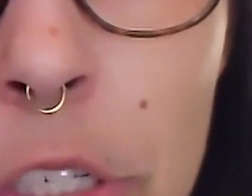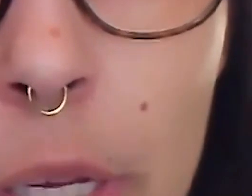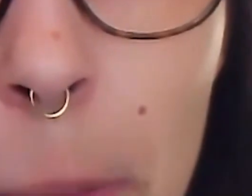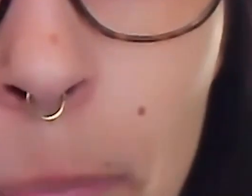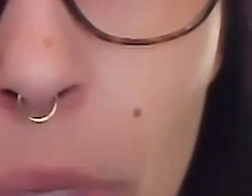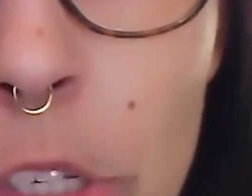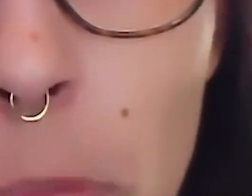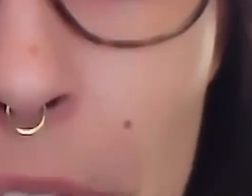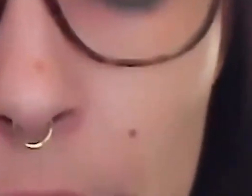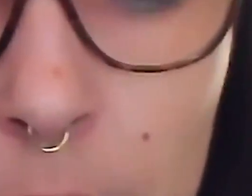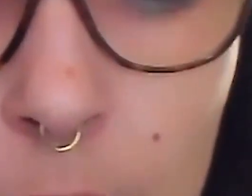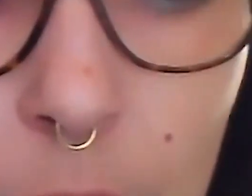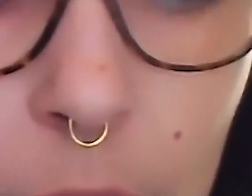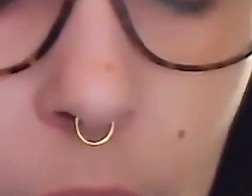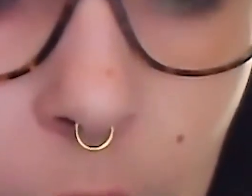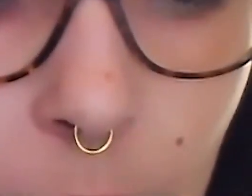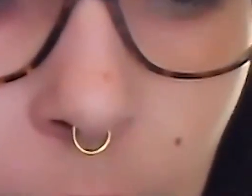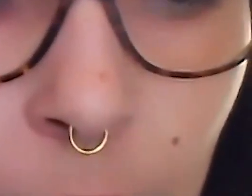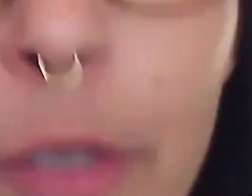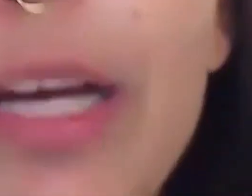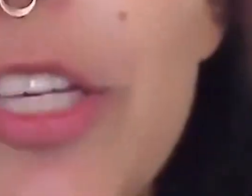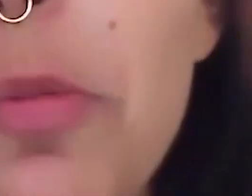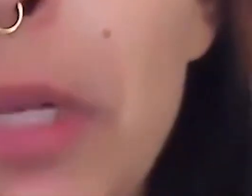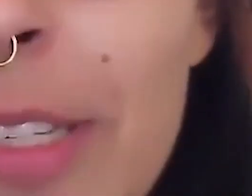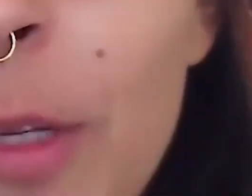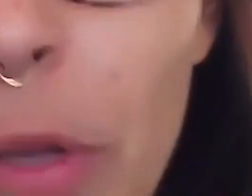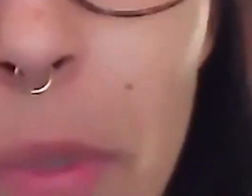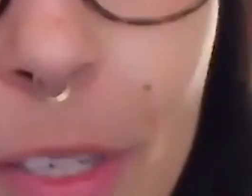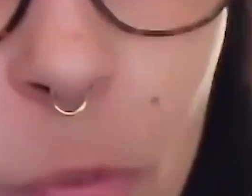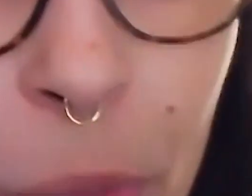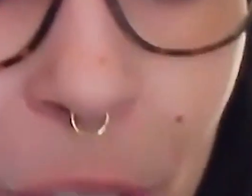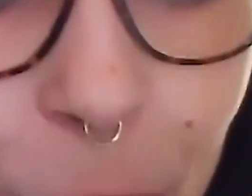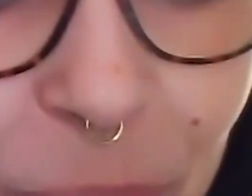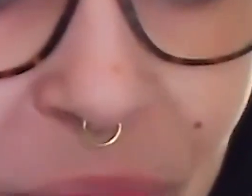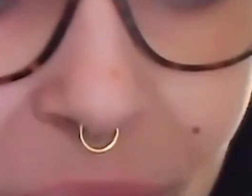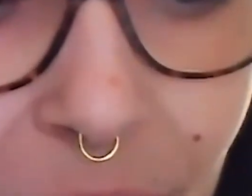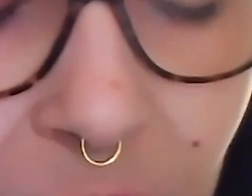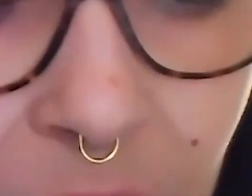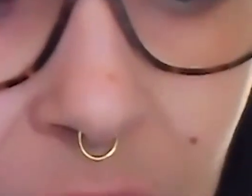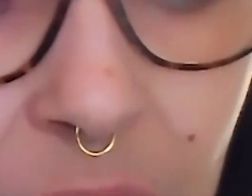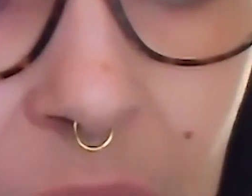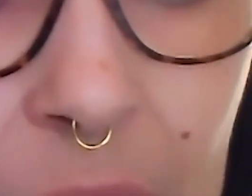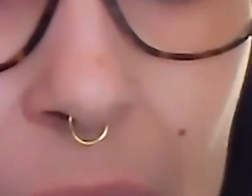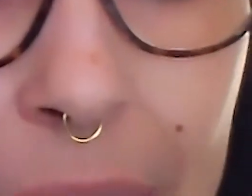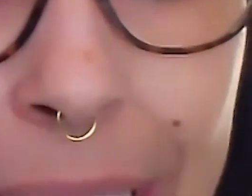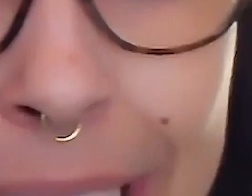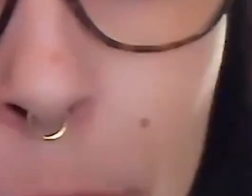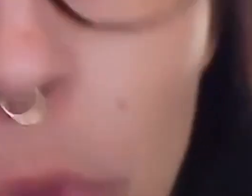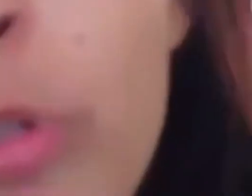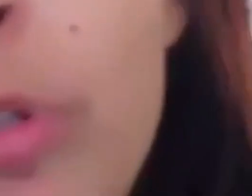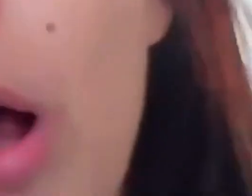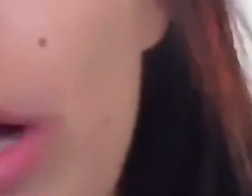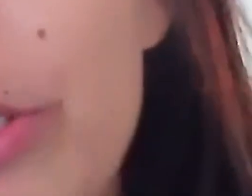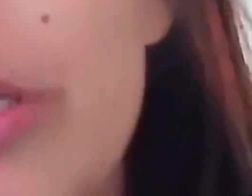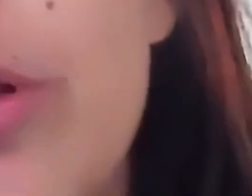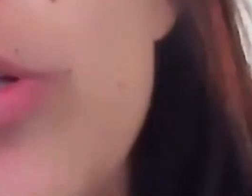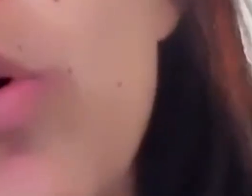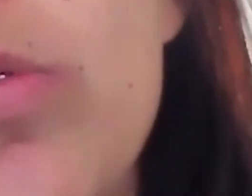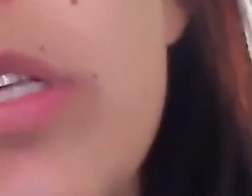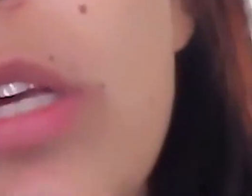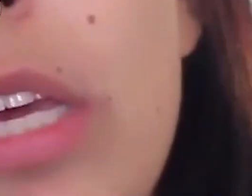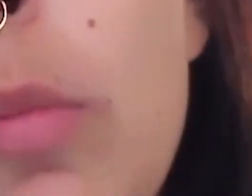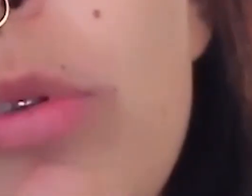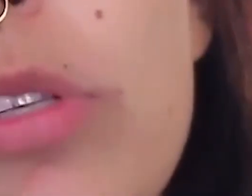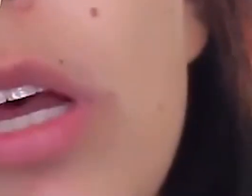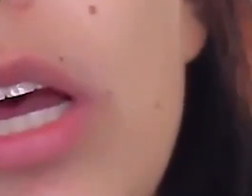lá de Minas, lá não, aqui de Minas, em Minas no momento. E, por sorte,